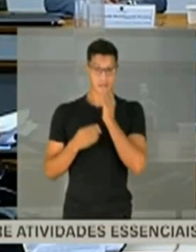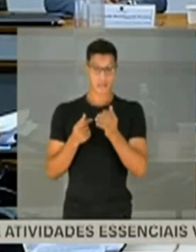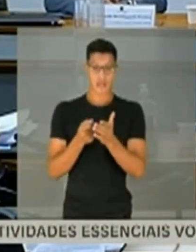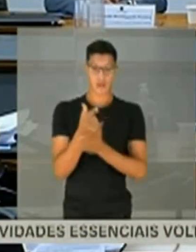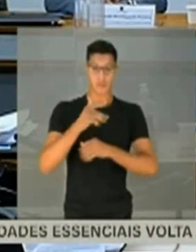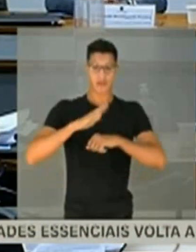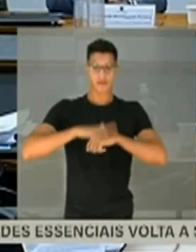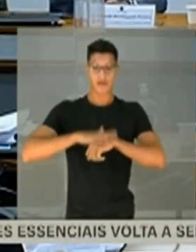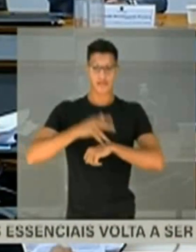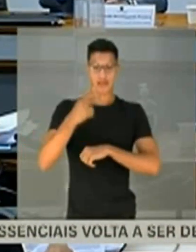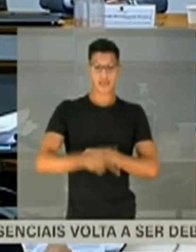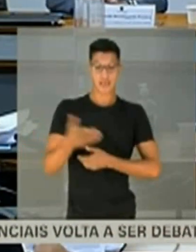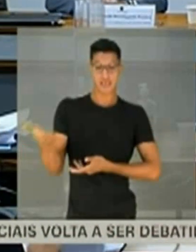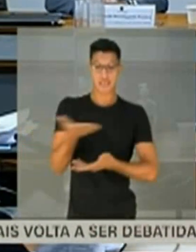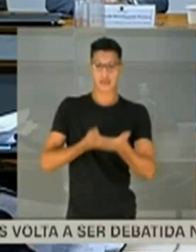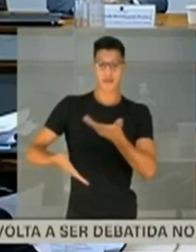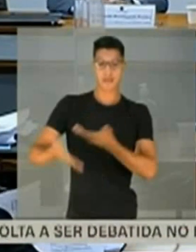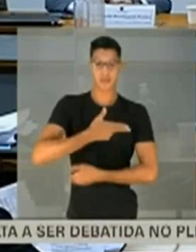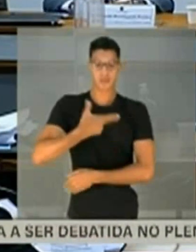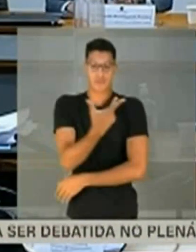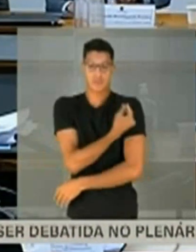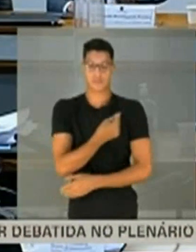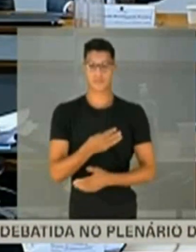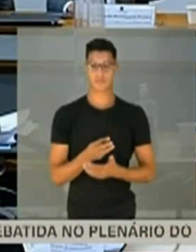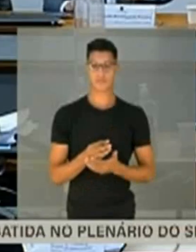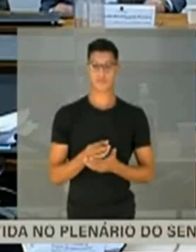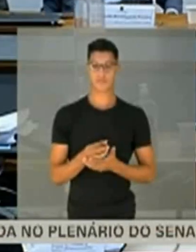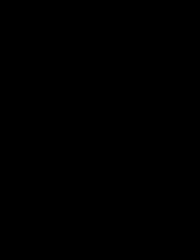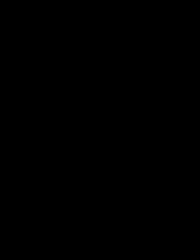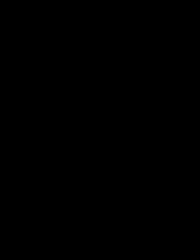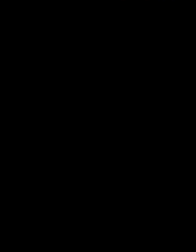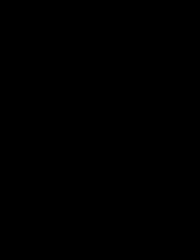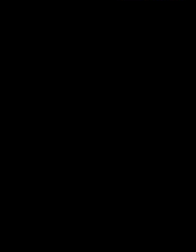ele fazia a intermediação de vacinas. Perfeitamente.